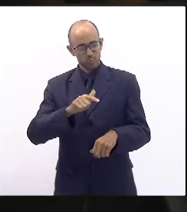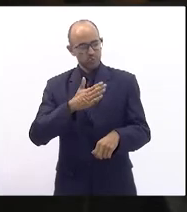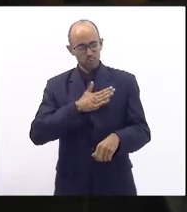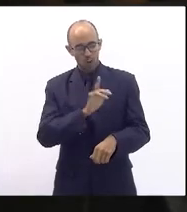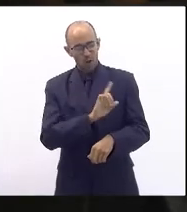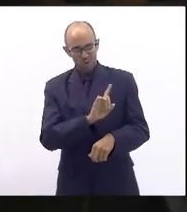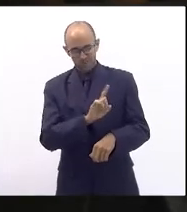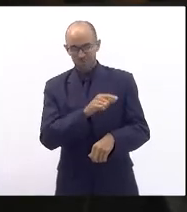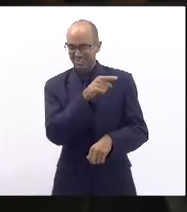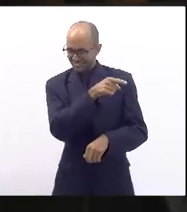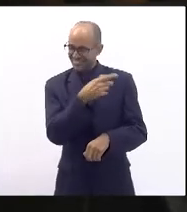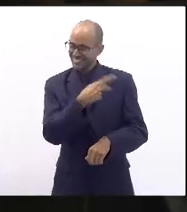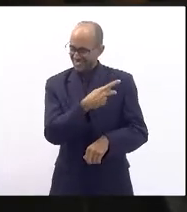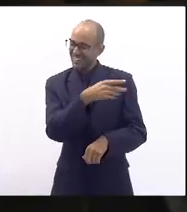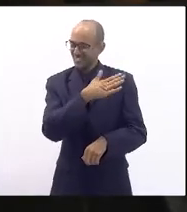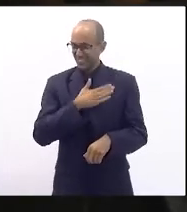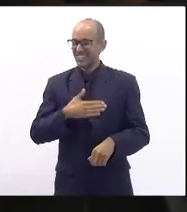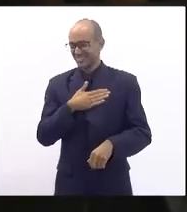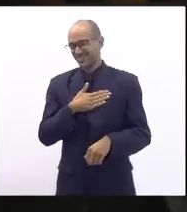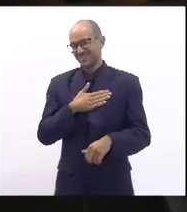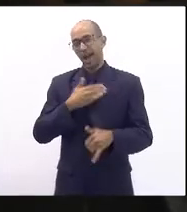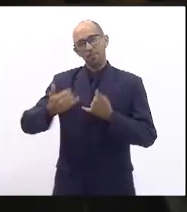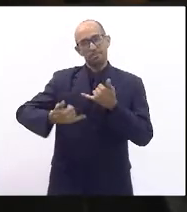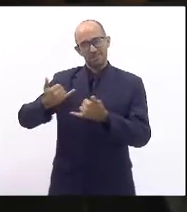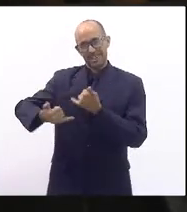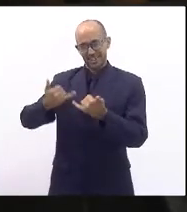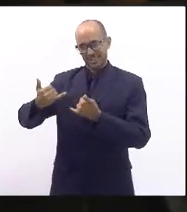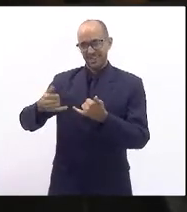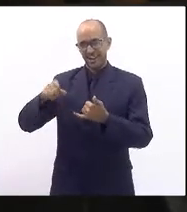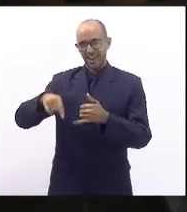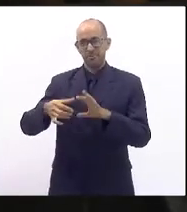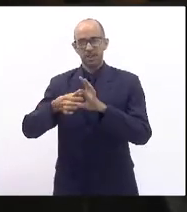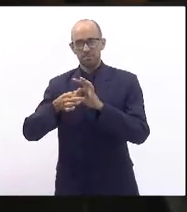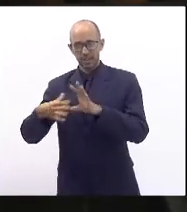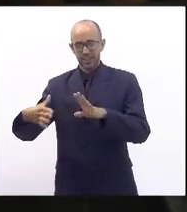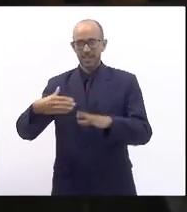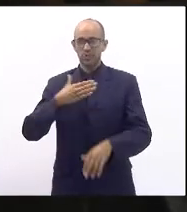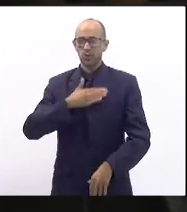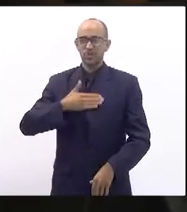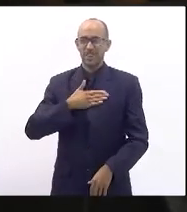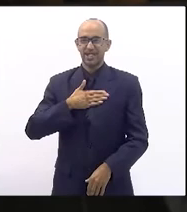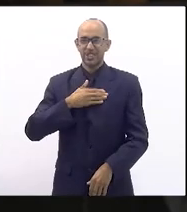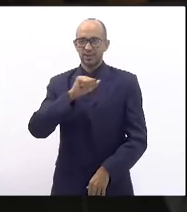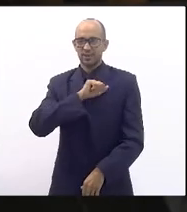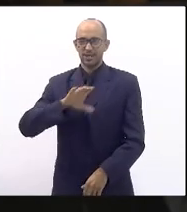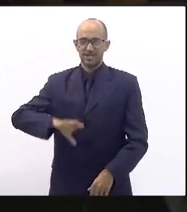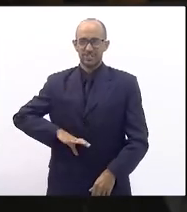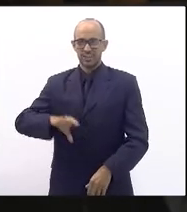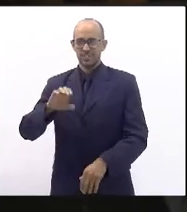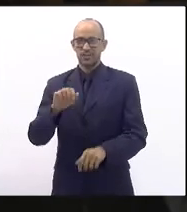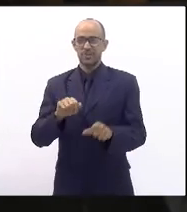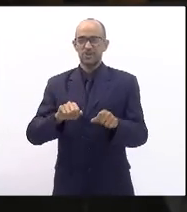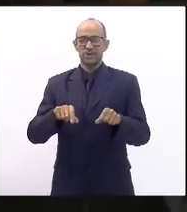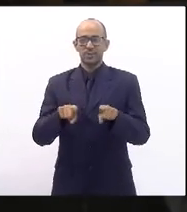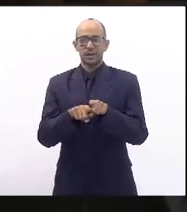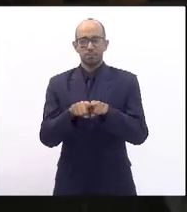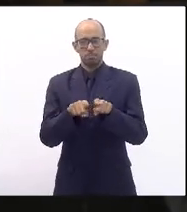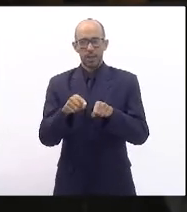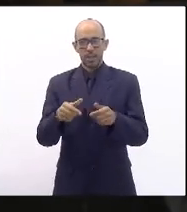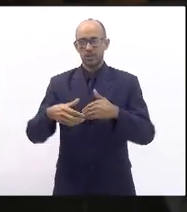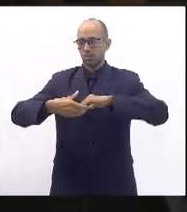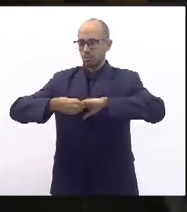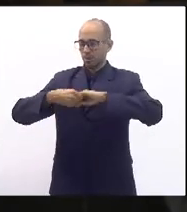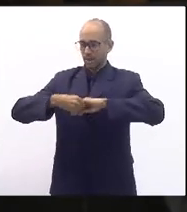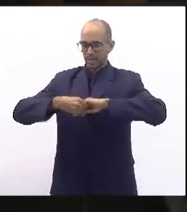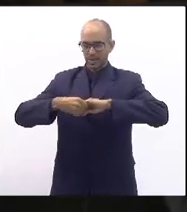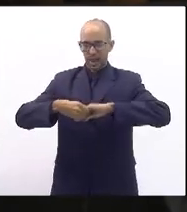dele eu gosto Brincadeiras à parte eu tenho essa liberdade com querido André quero saudar o Deputado Samuel Malafaia